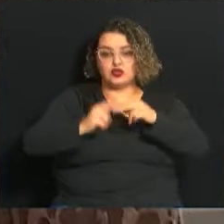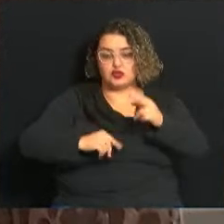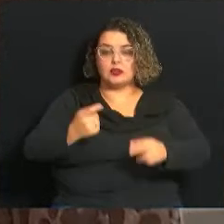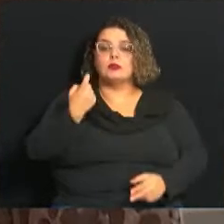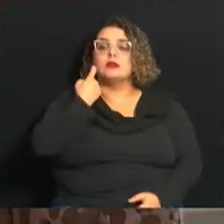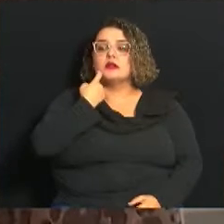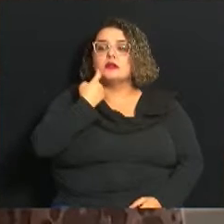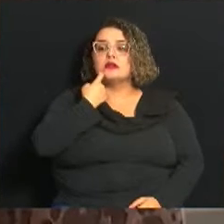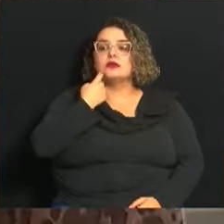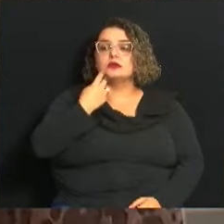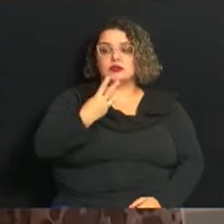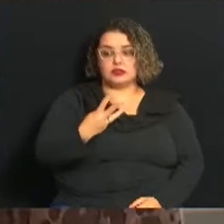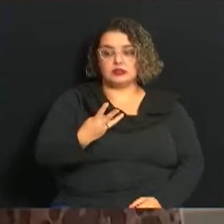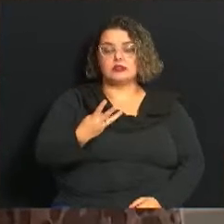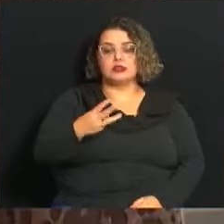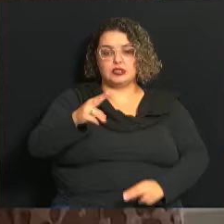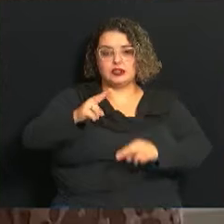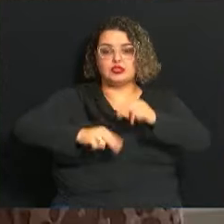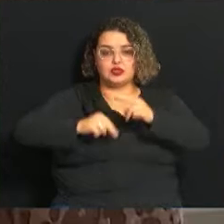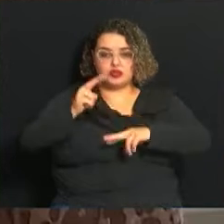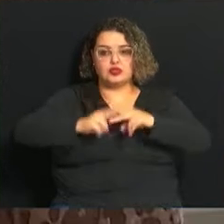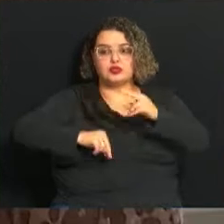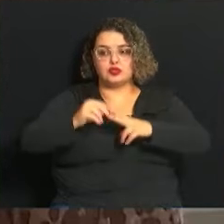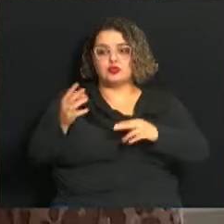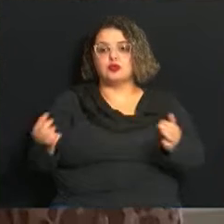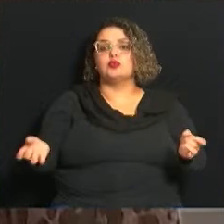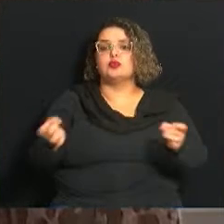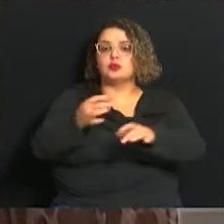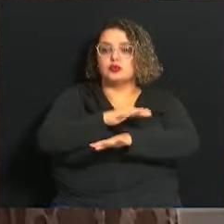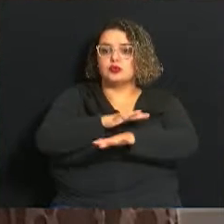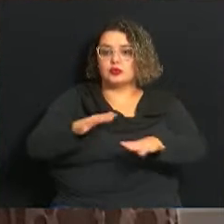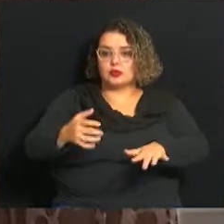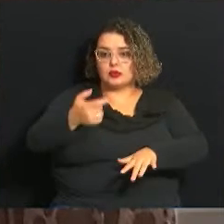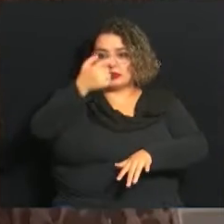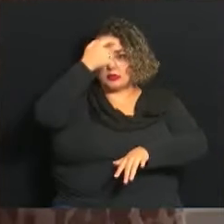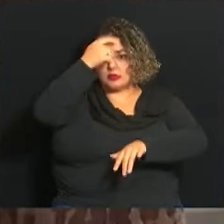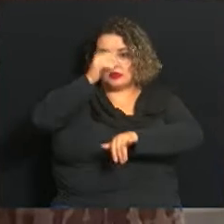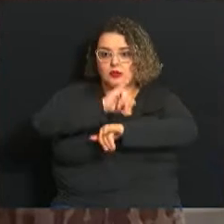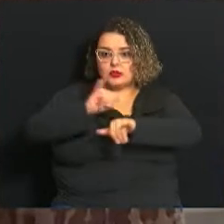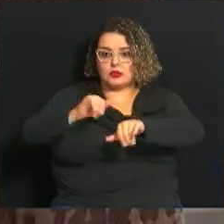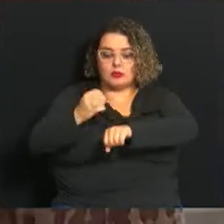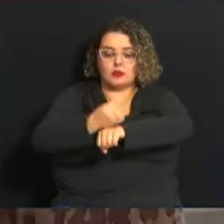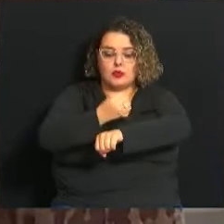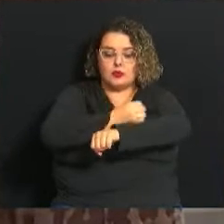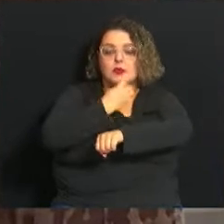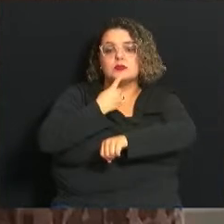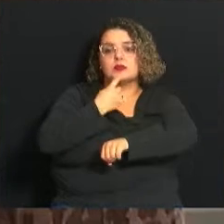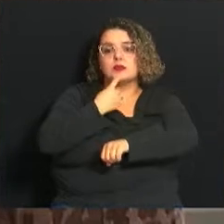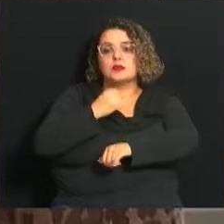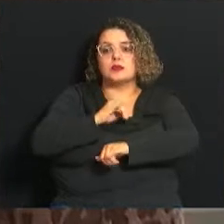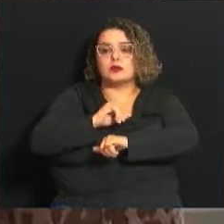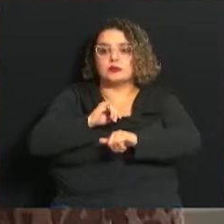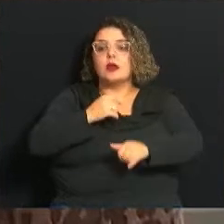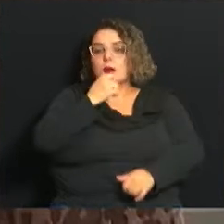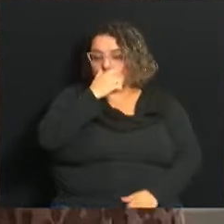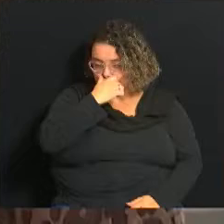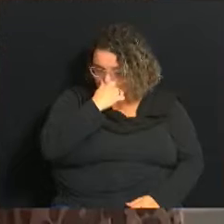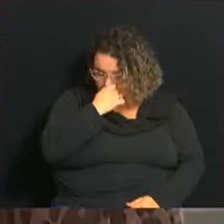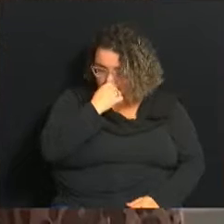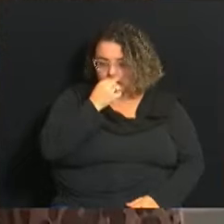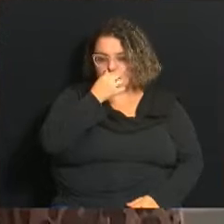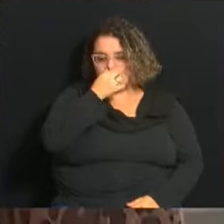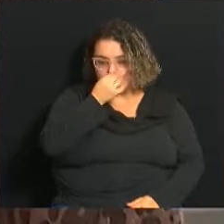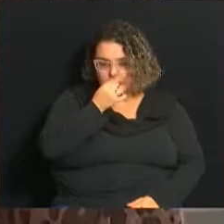3 de junho é, a princípio, o término, né, da campanha de influenza e sarampo, então até essa data a gente almeja alcançar